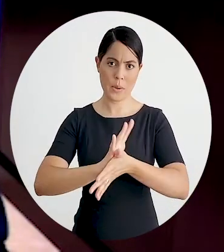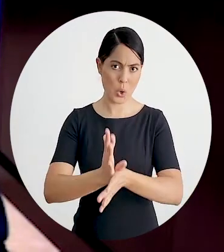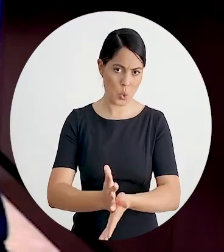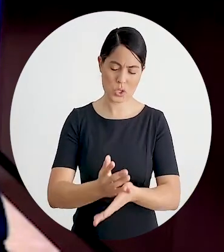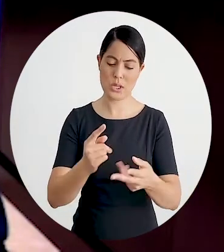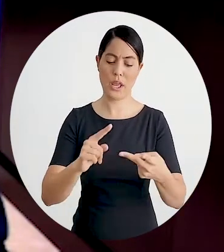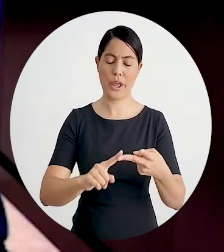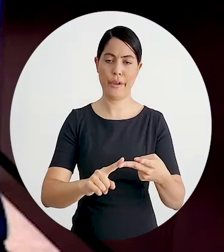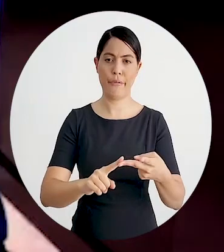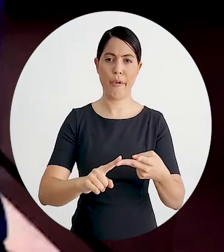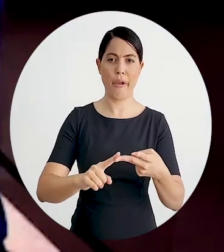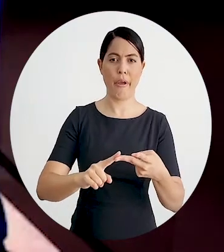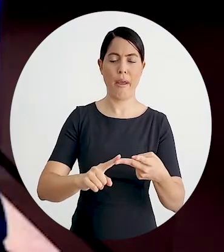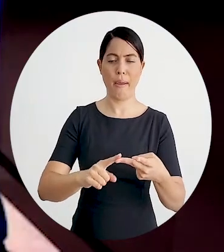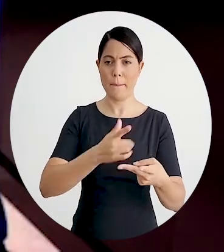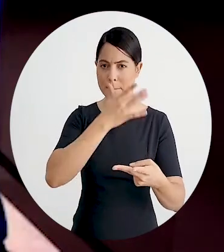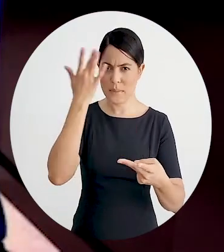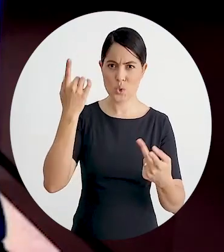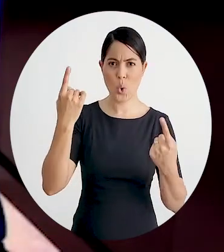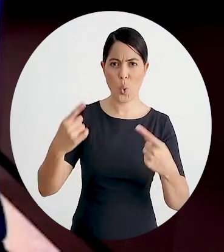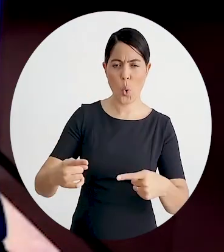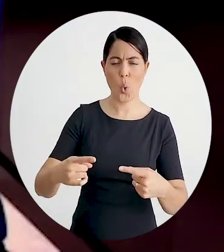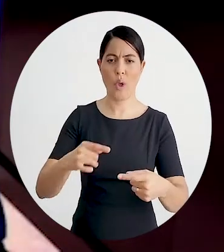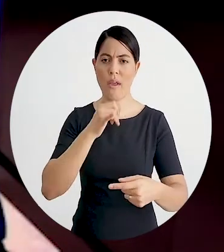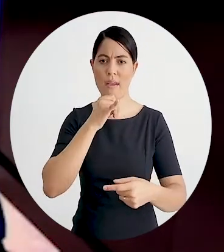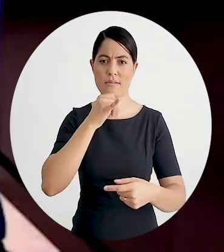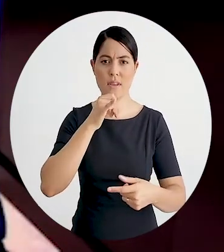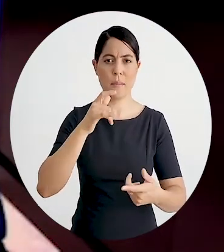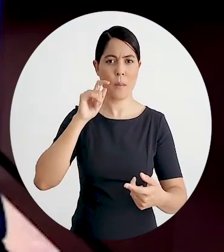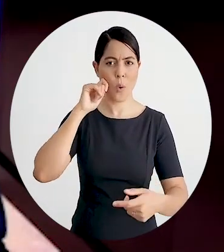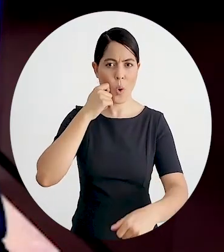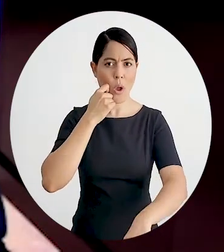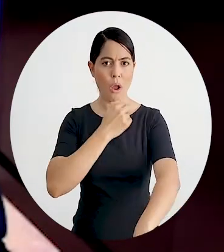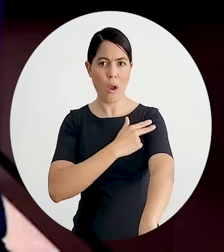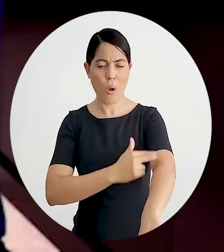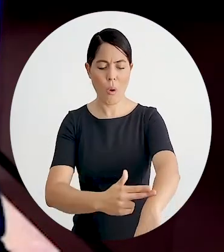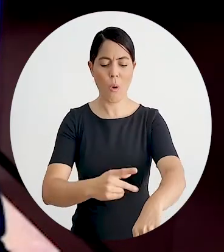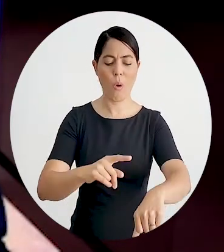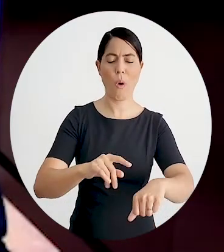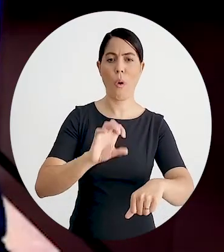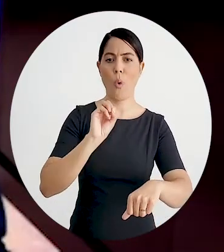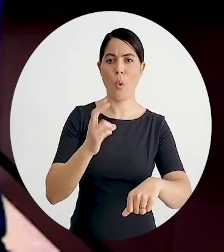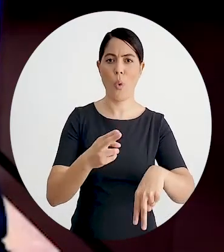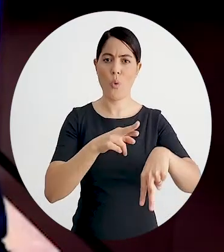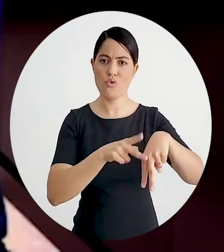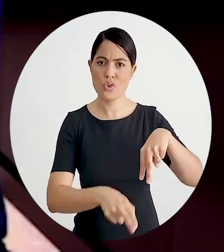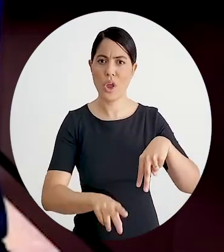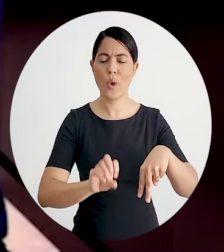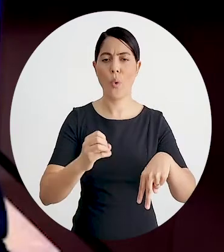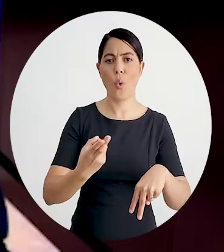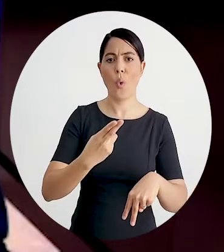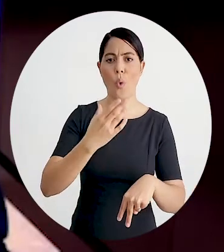discriminação, o combate ao preconceito de origem, de raça, de gênero, de crédito,